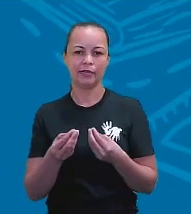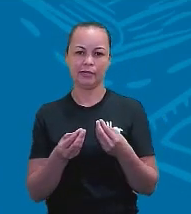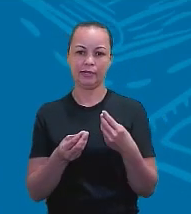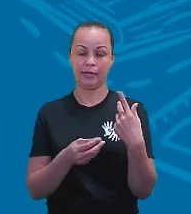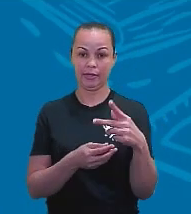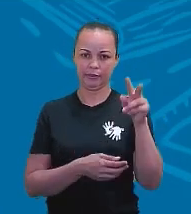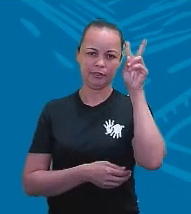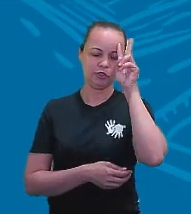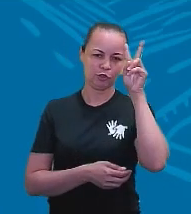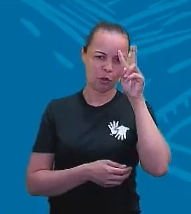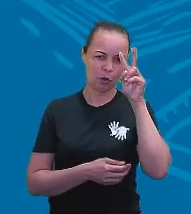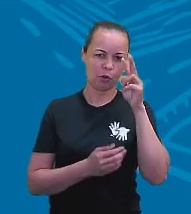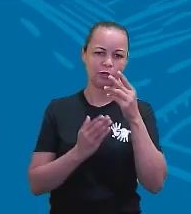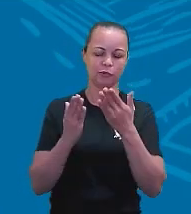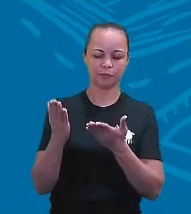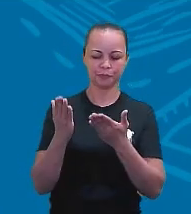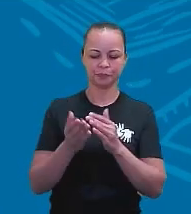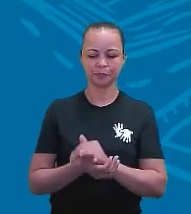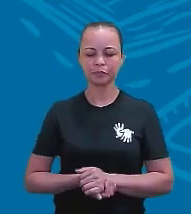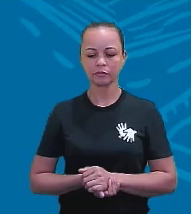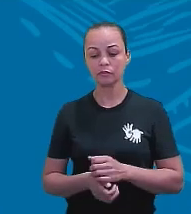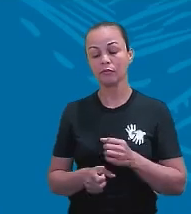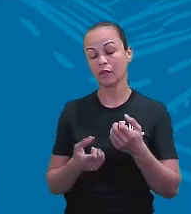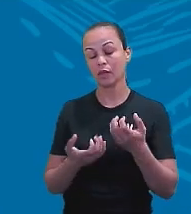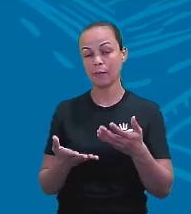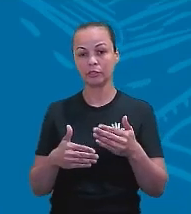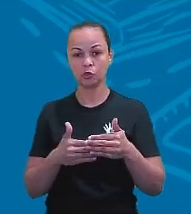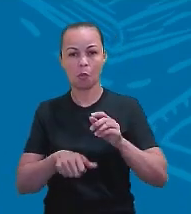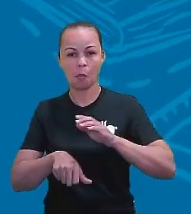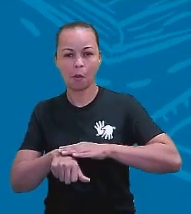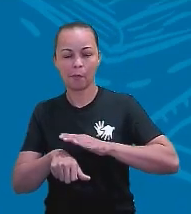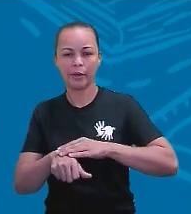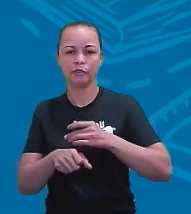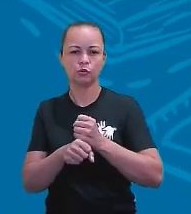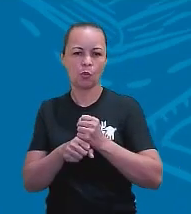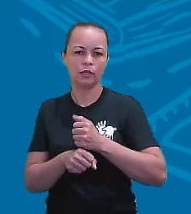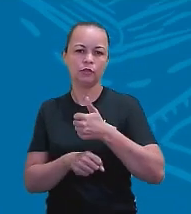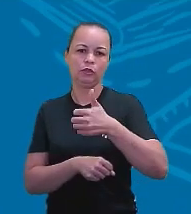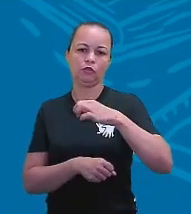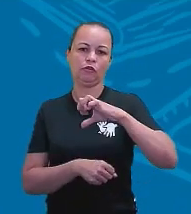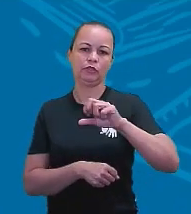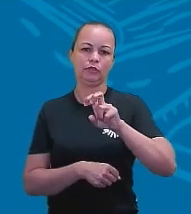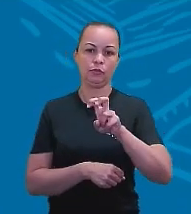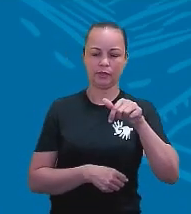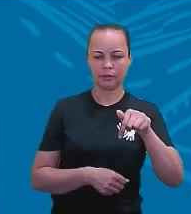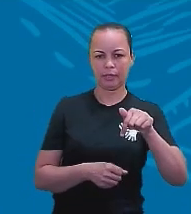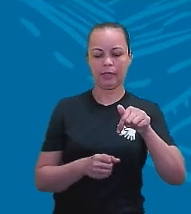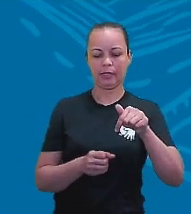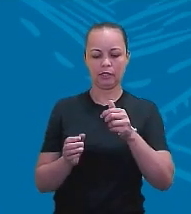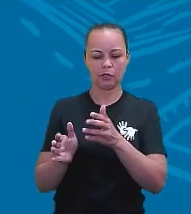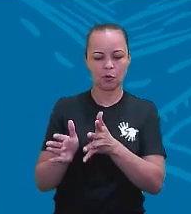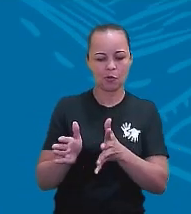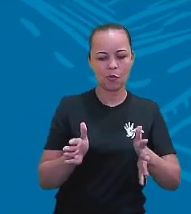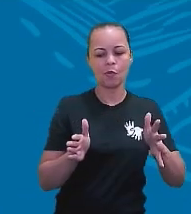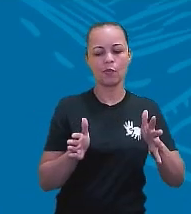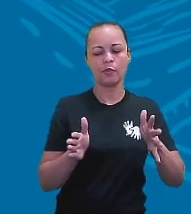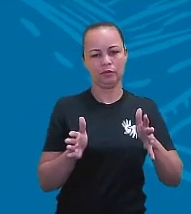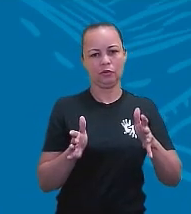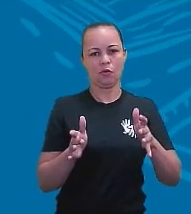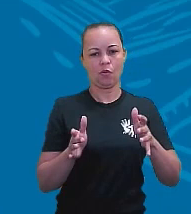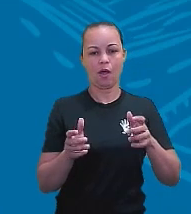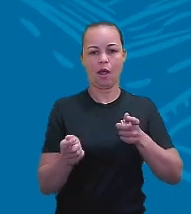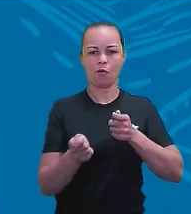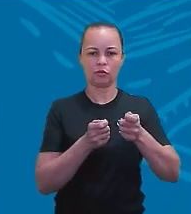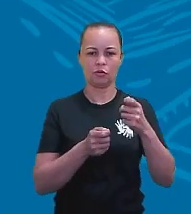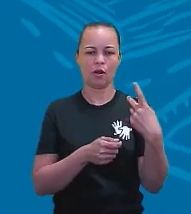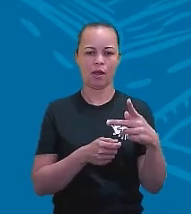esse histórico, tá? Então, a partir de 1957, a Rede Ferroviária Federal começou a controlar essa